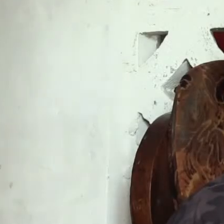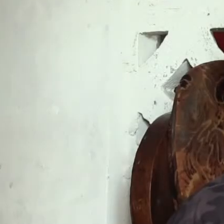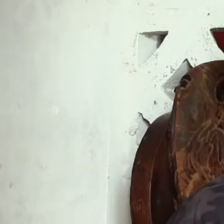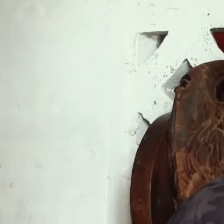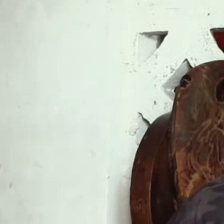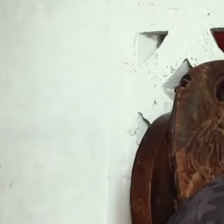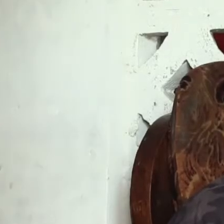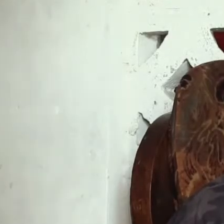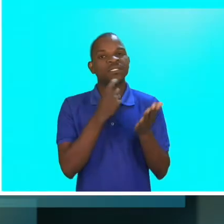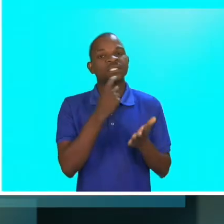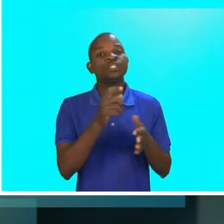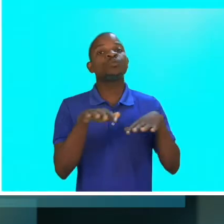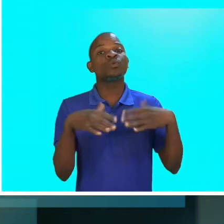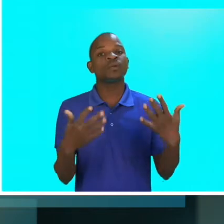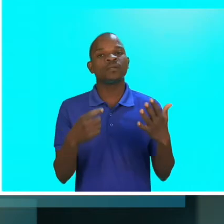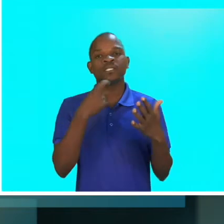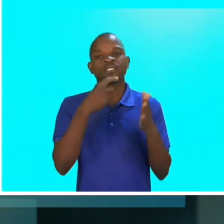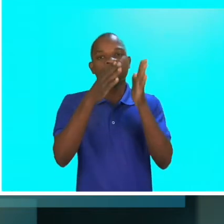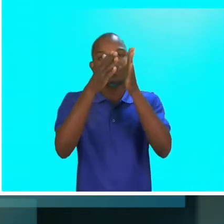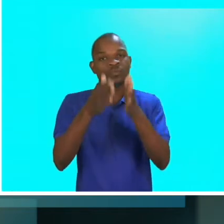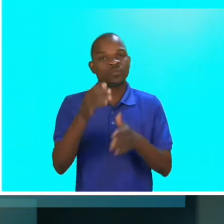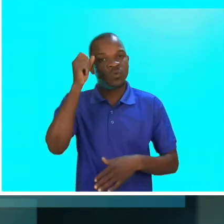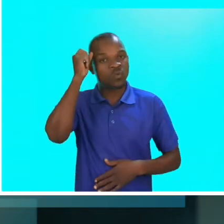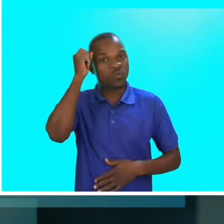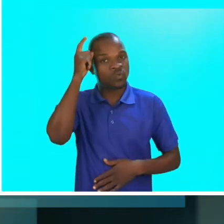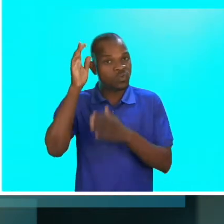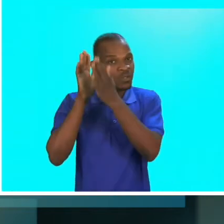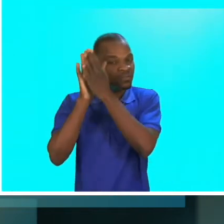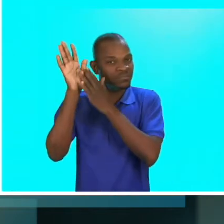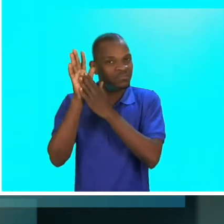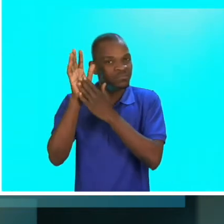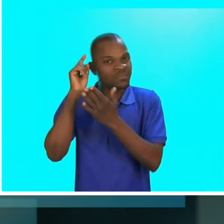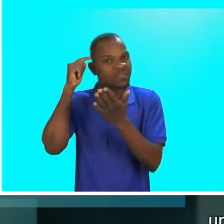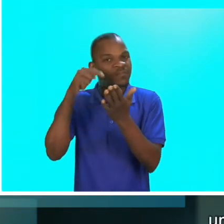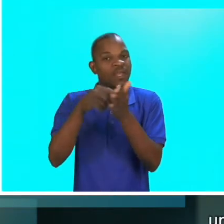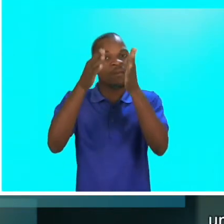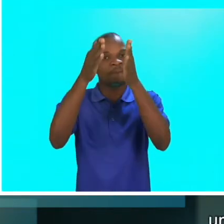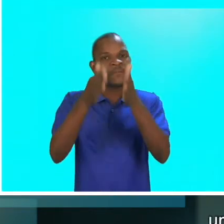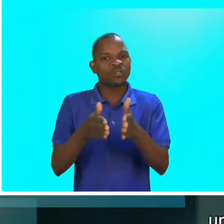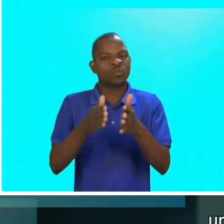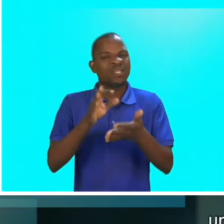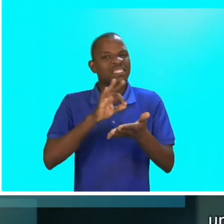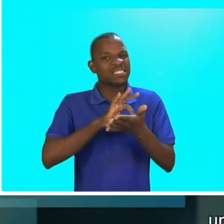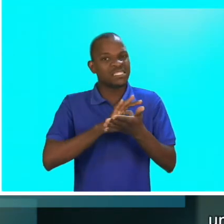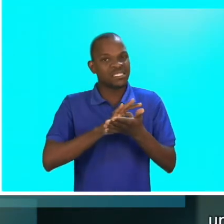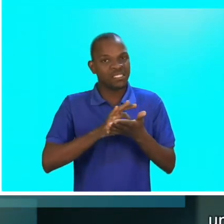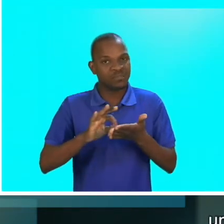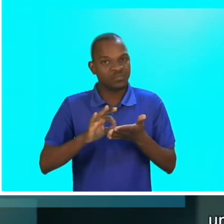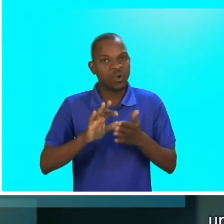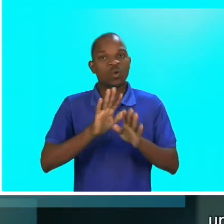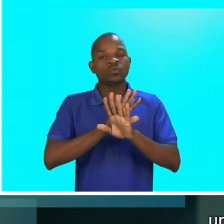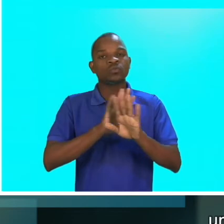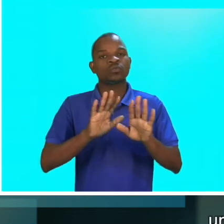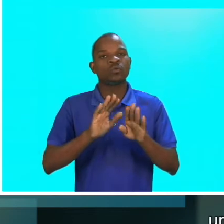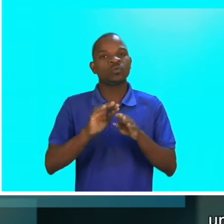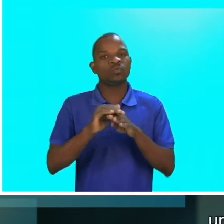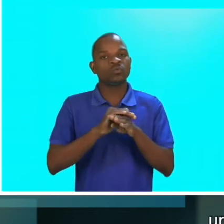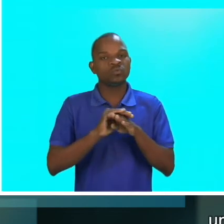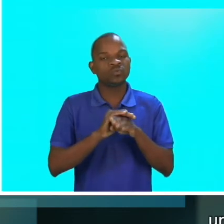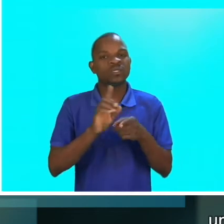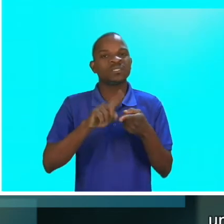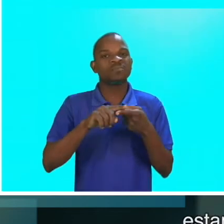entende sobre assunto. O rastafari tem que ser uma pessoa pura e limpa. Uma pessoa que só usa aquilo que